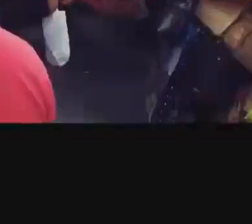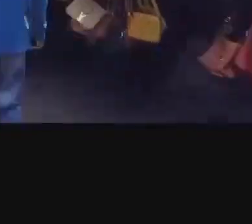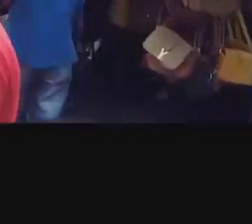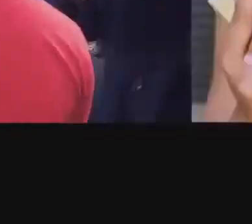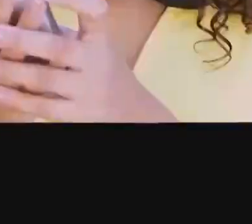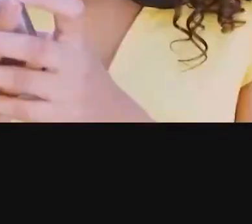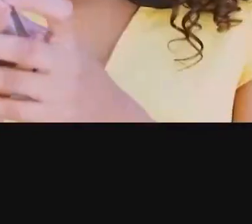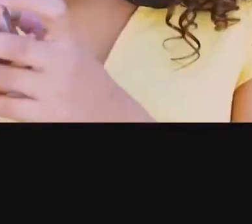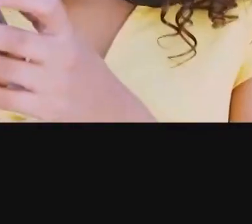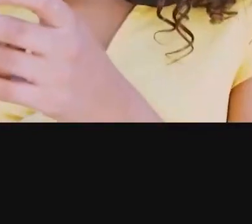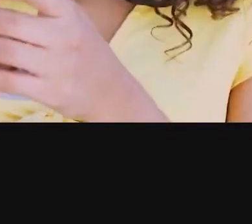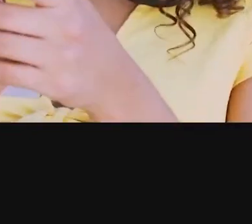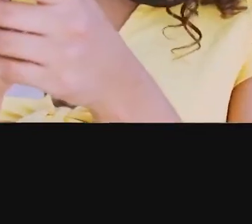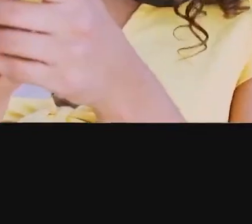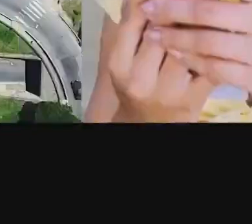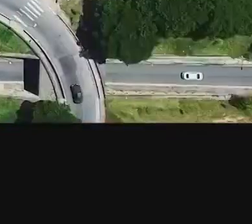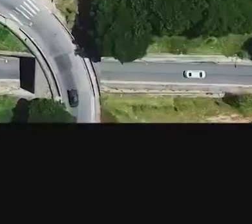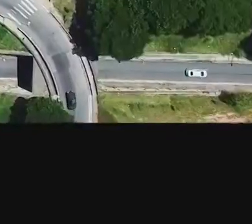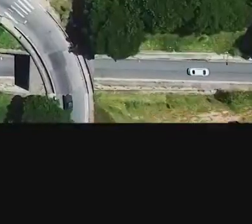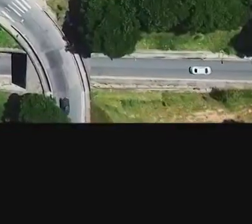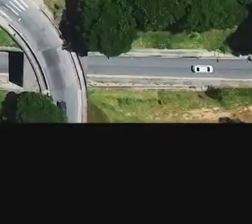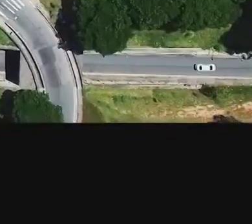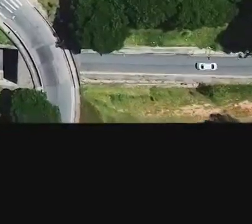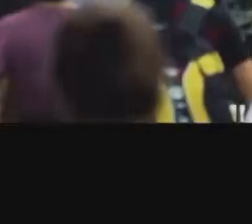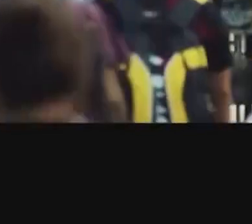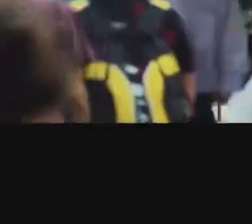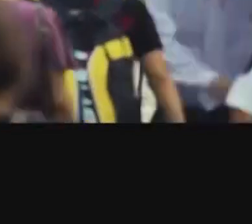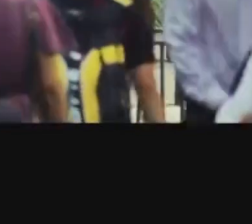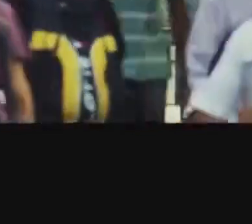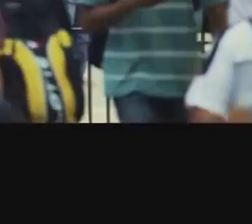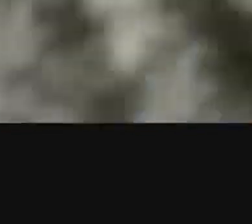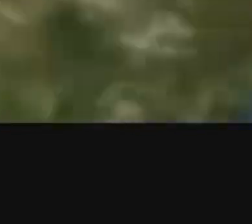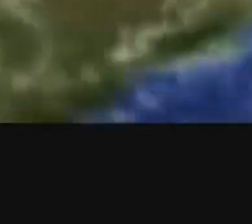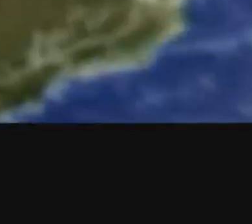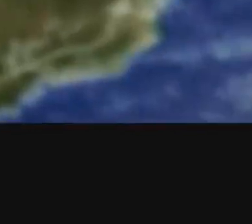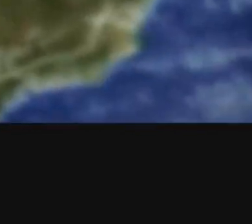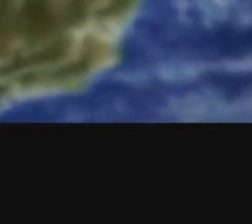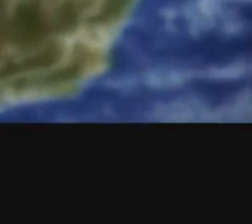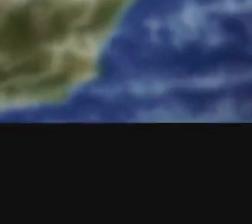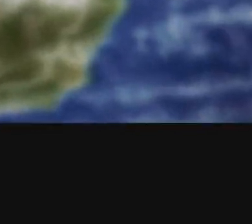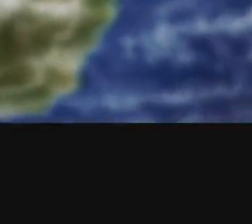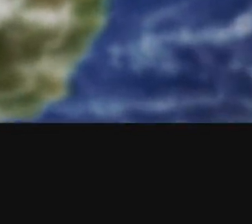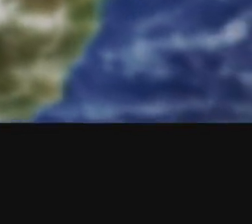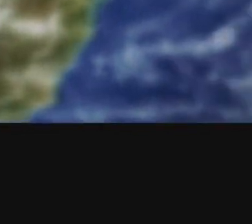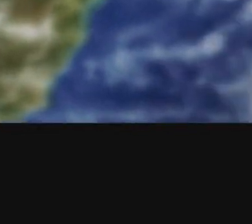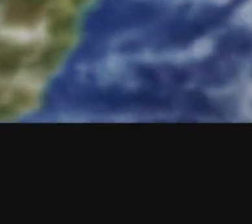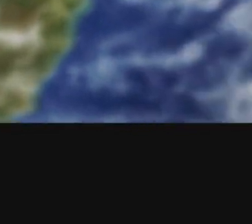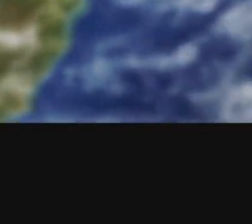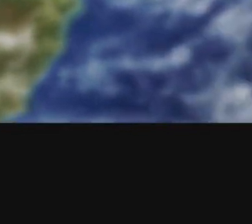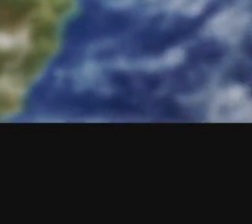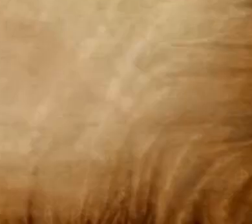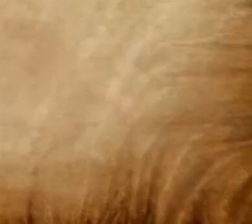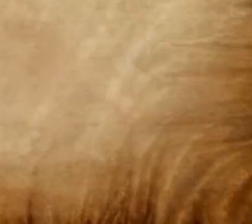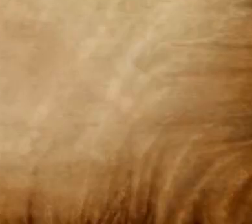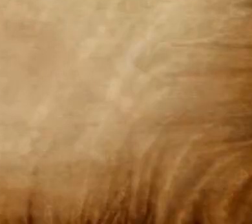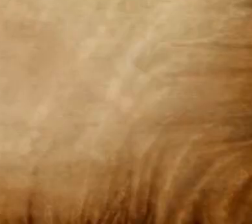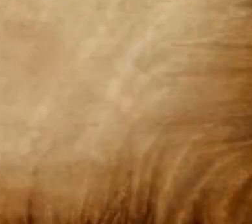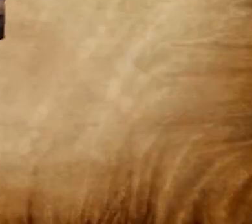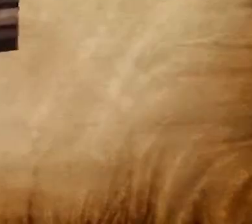liberdade econômica estimulam empreendedores para o país crescer. Conheça um novo Brasil aberto para o mundo. Conheça o Brasil by